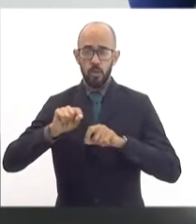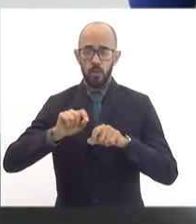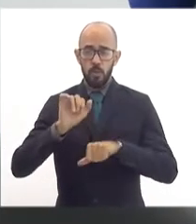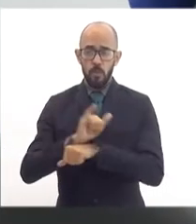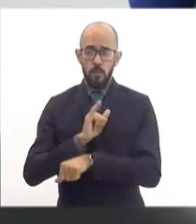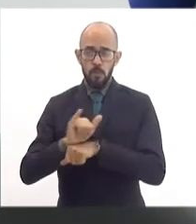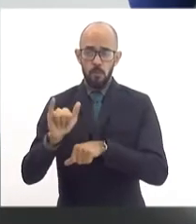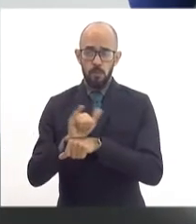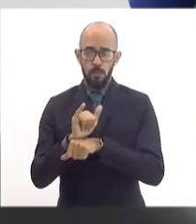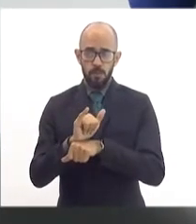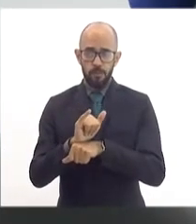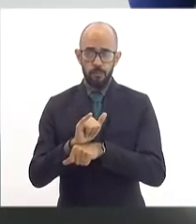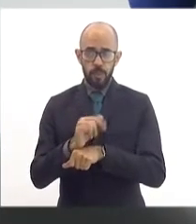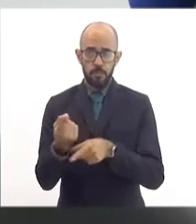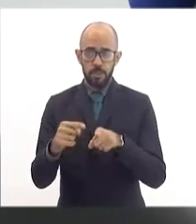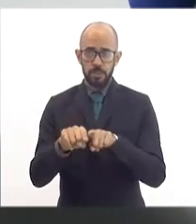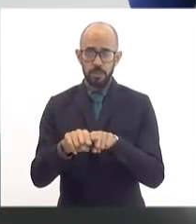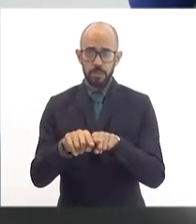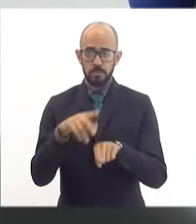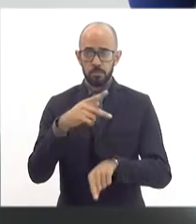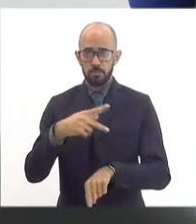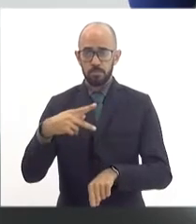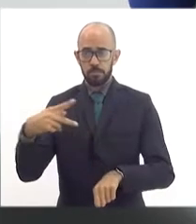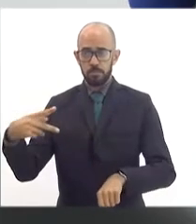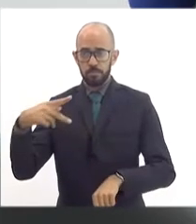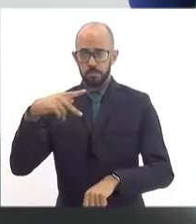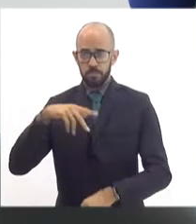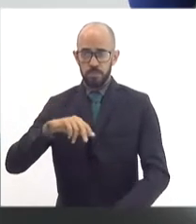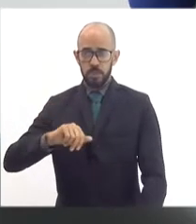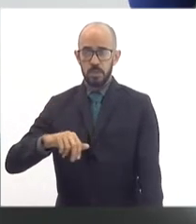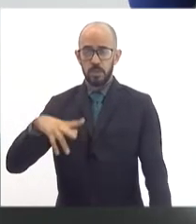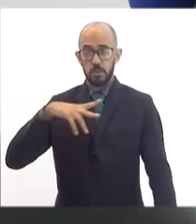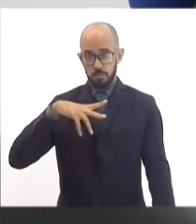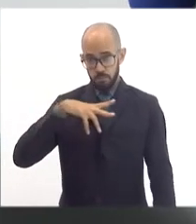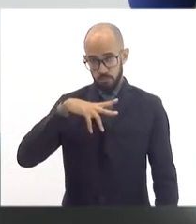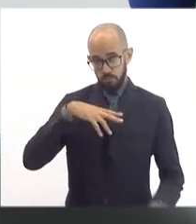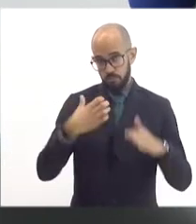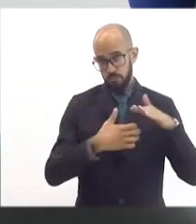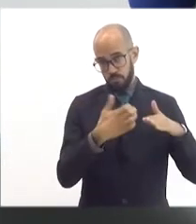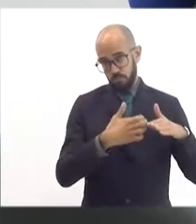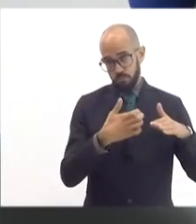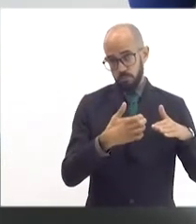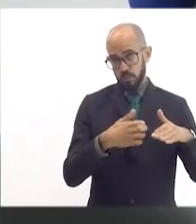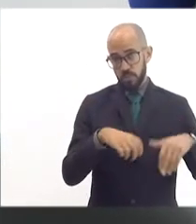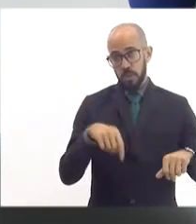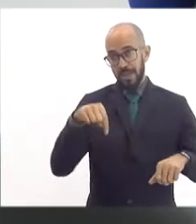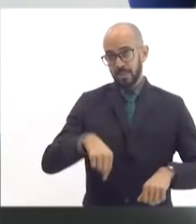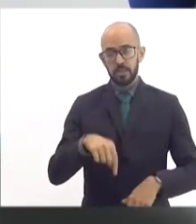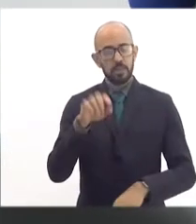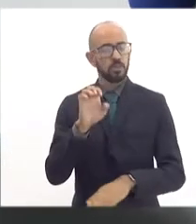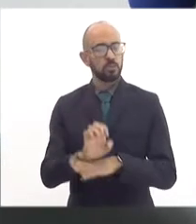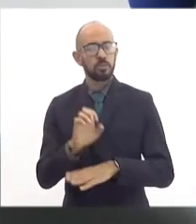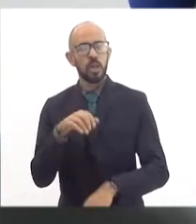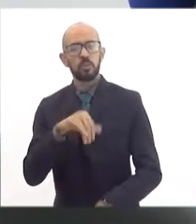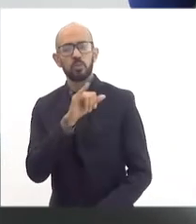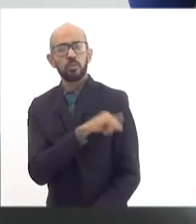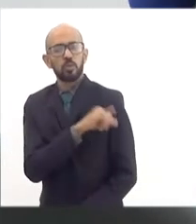famosa parceria público-privada, que no estado do Rio de Janeiro não ocorreu nenhuma até os tempos